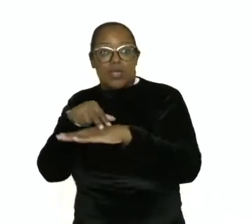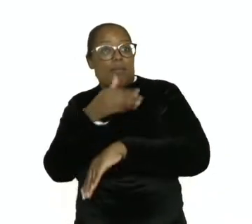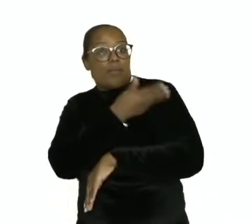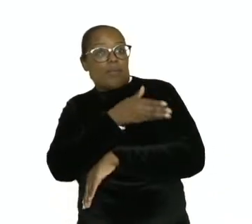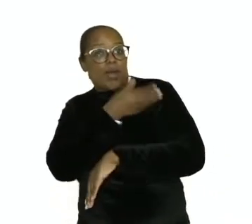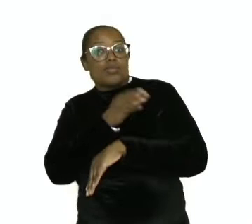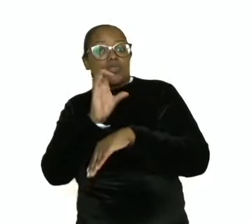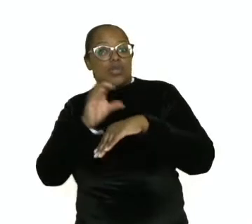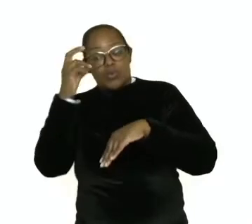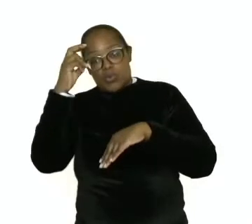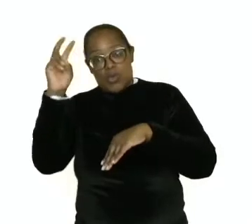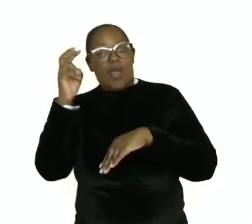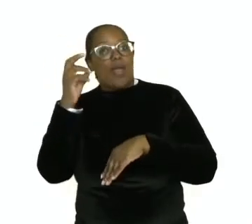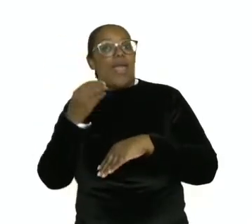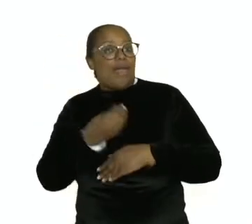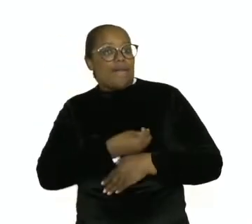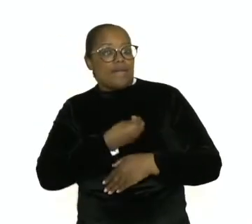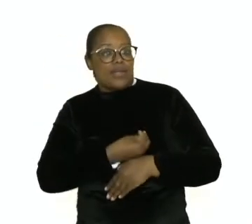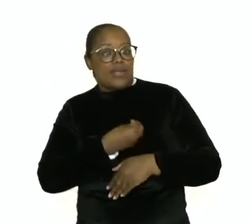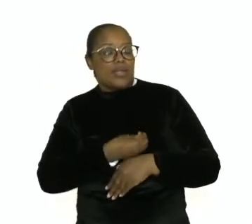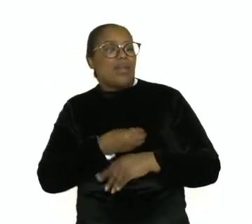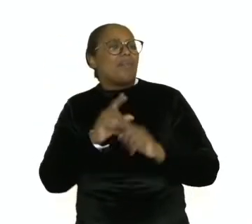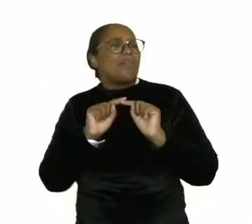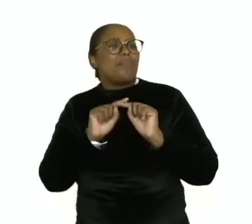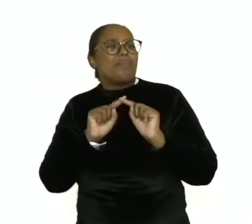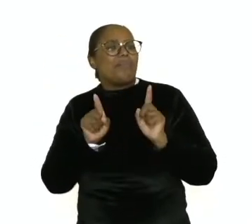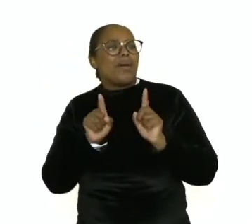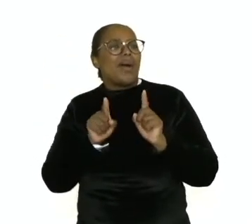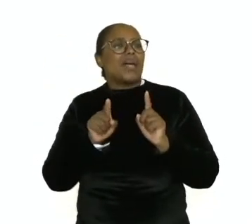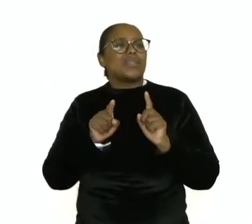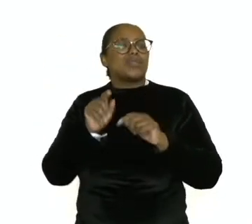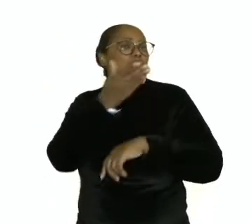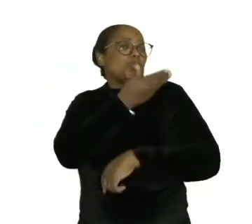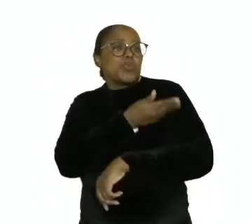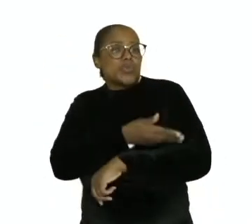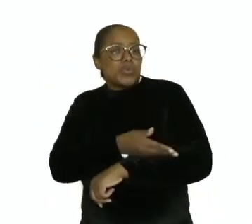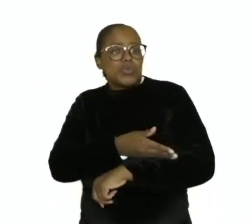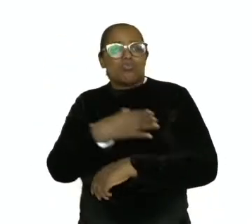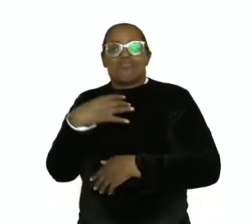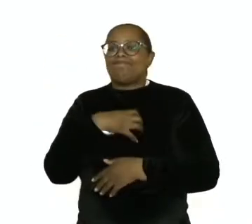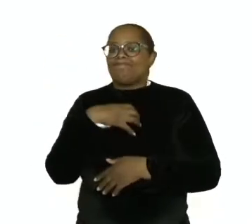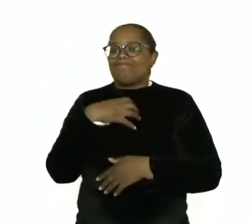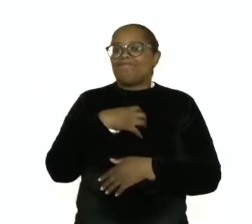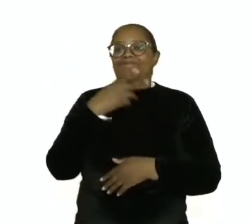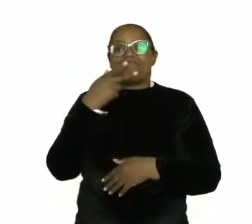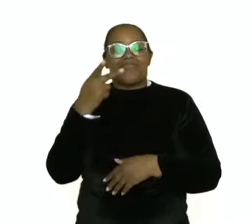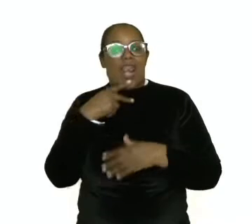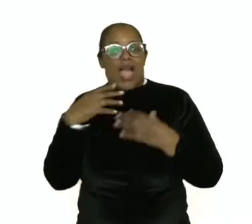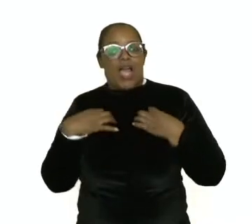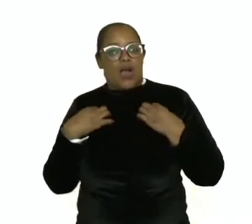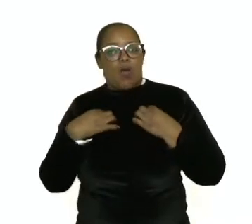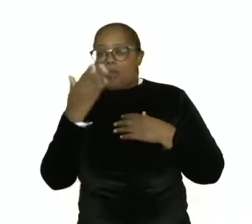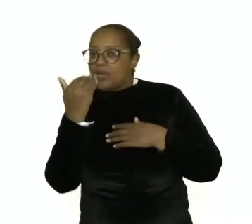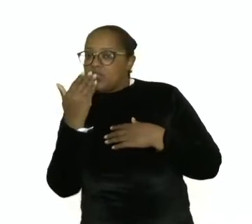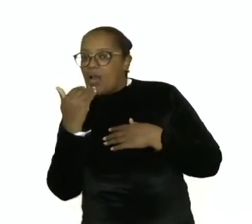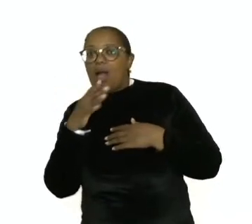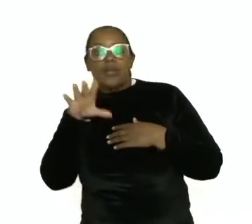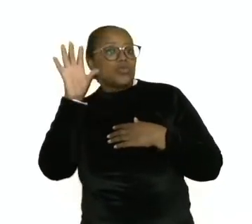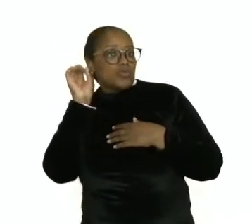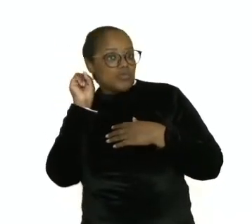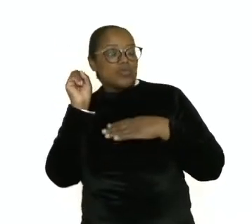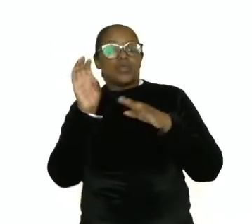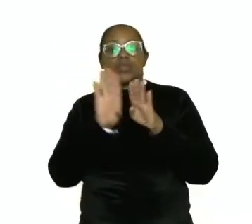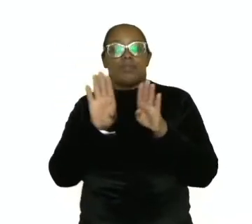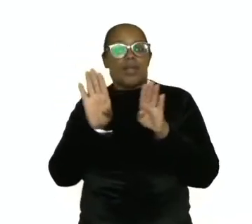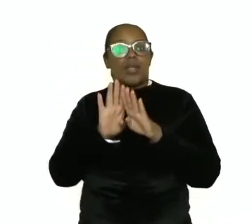tornar um estilo de vida. Isto é, um conjunto de costumes, jeitos de falar, de vestir, de comer, de ouvir. Então,